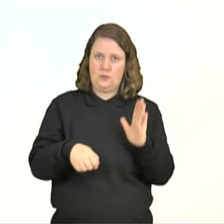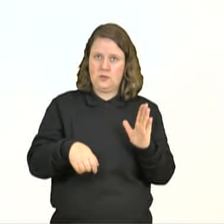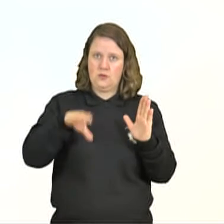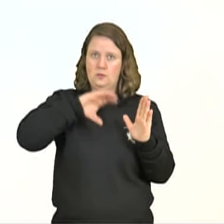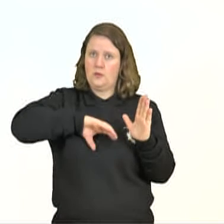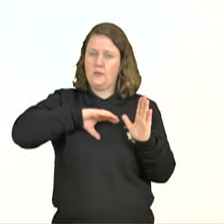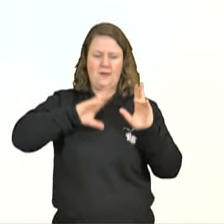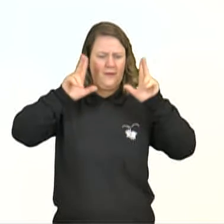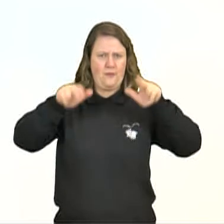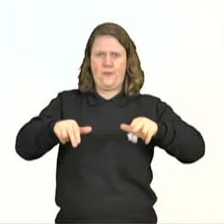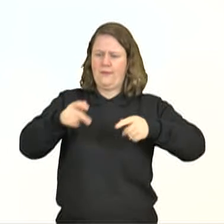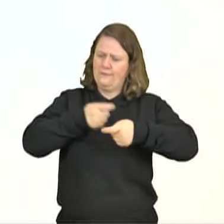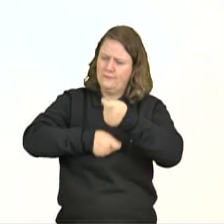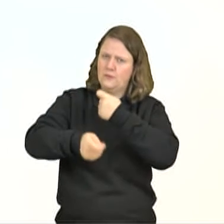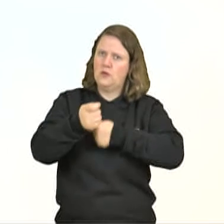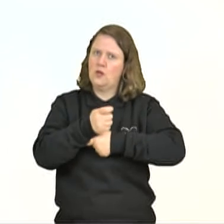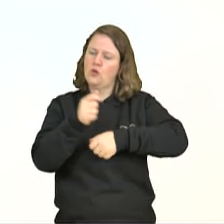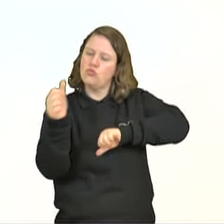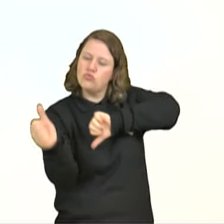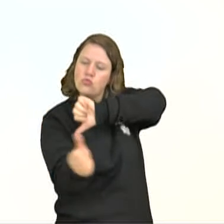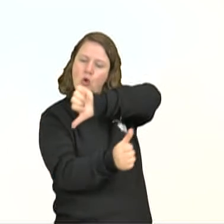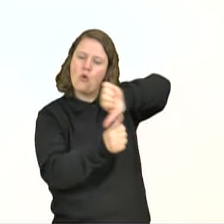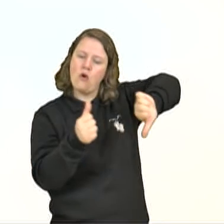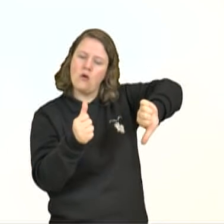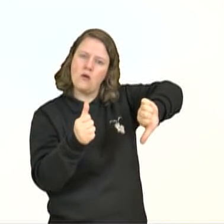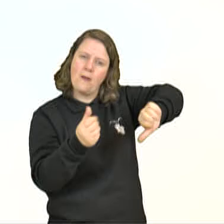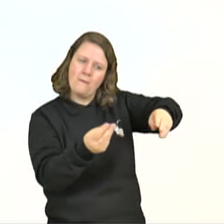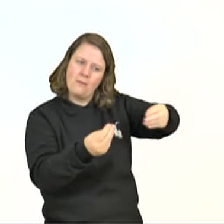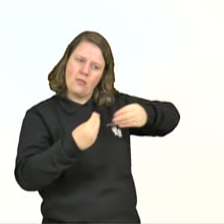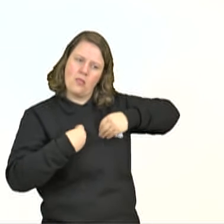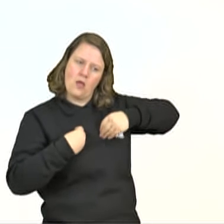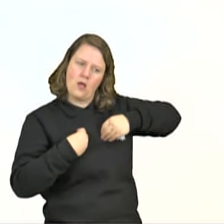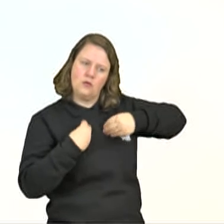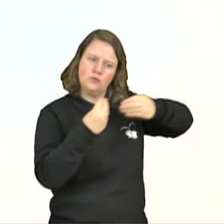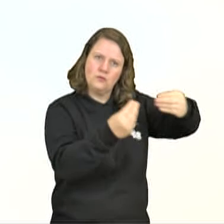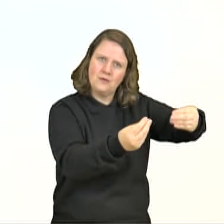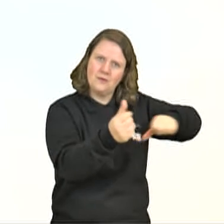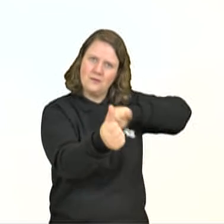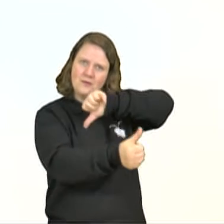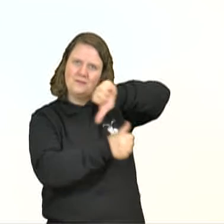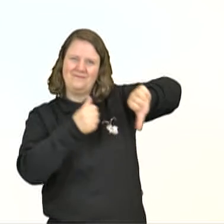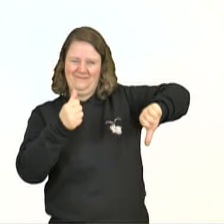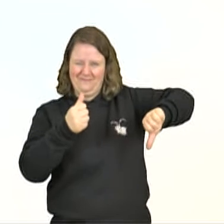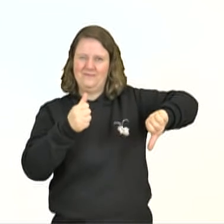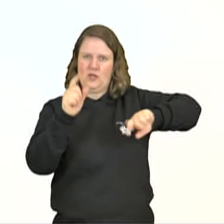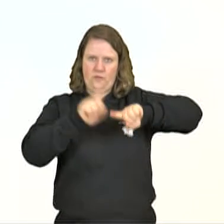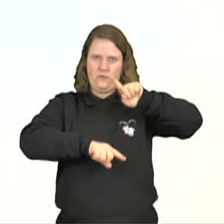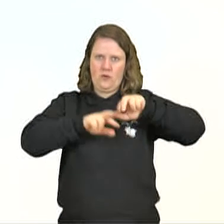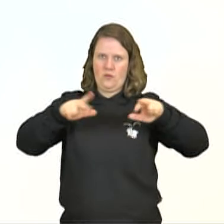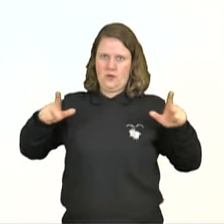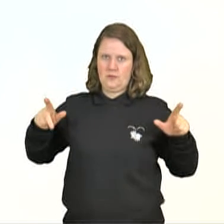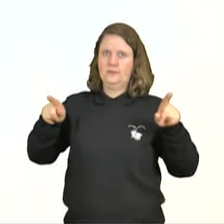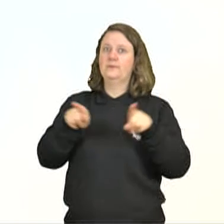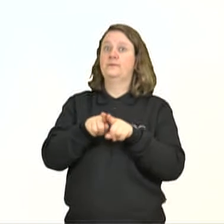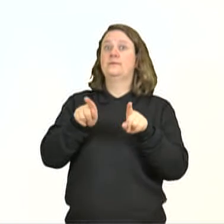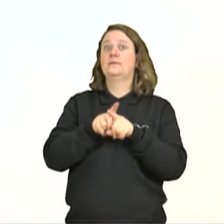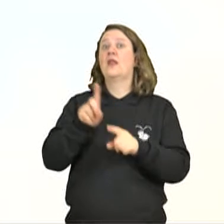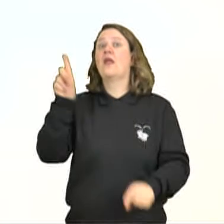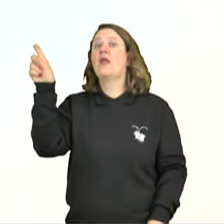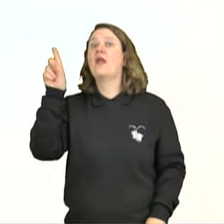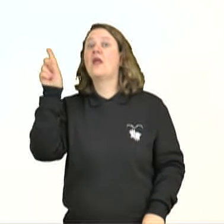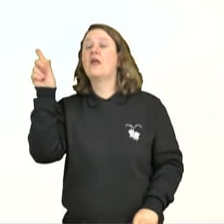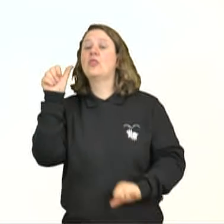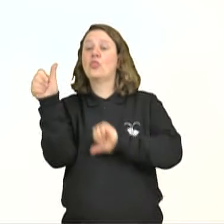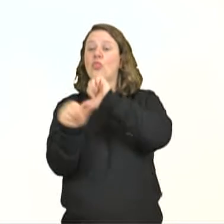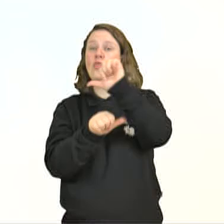escambo. Dentro do feudo, Idade Média, Europa, nós vamos ter a economia também à base de escambo, dessa troca